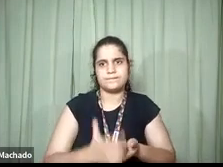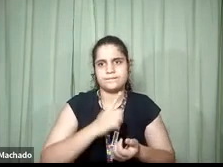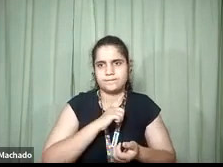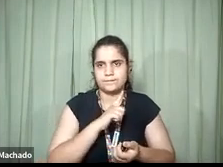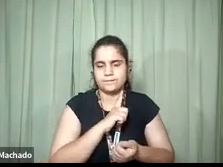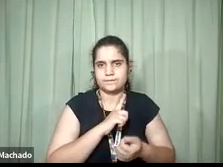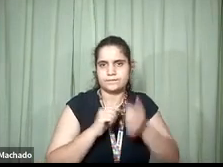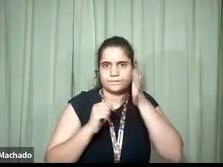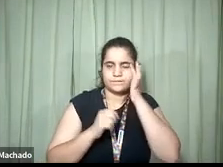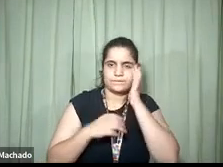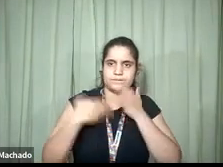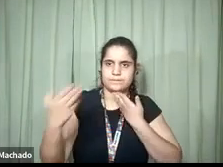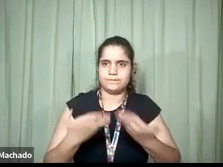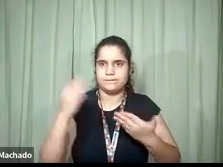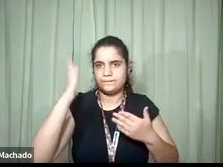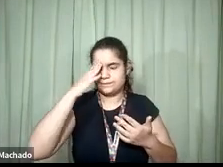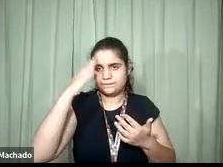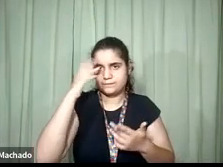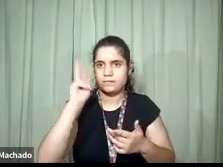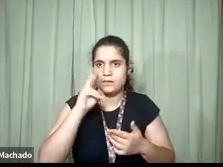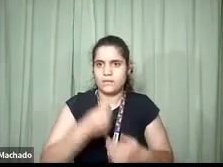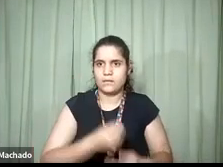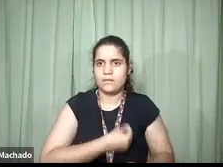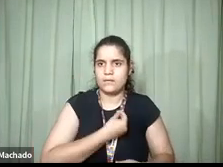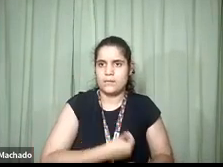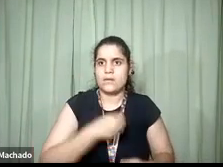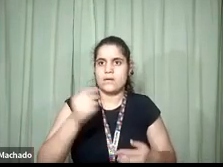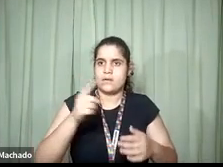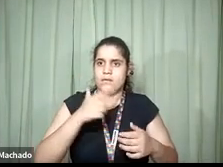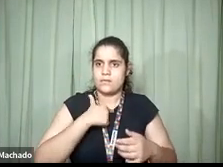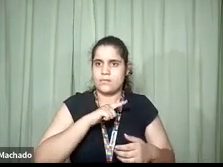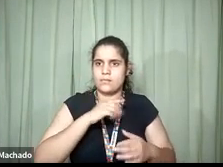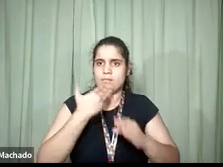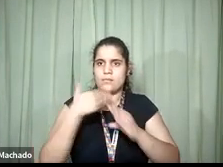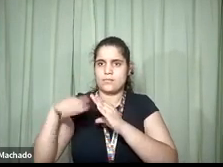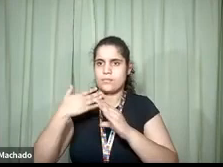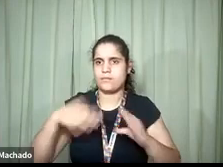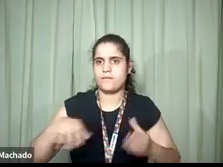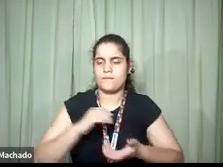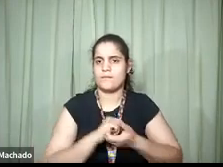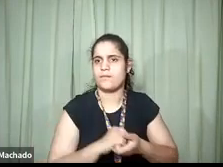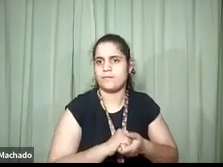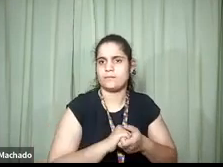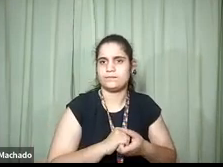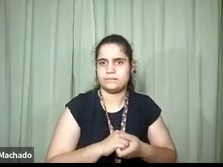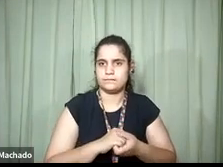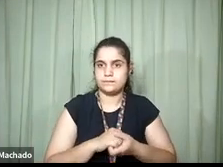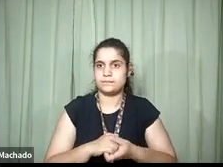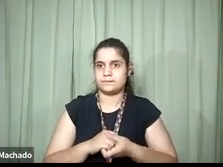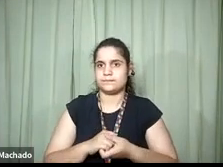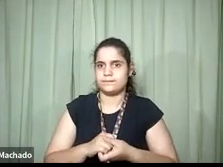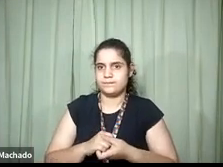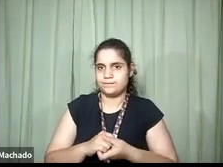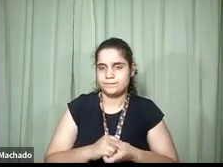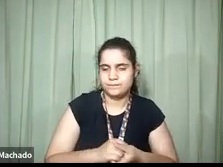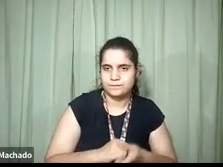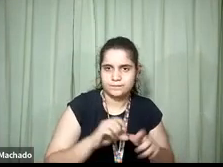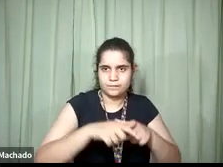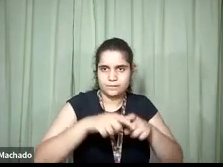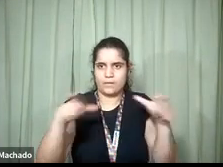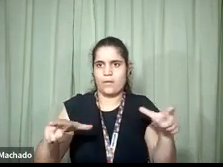obrigada. você sabe onde eu vivo e tem meu e-mail. Sim, foi de grande